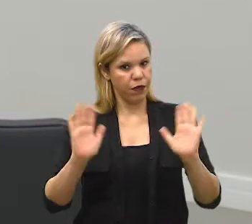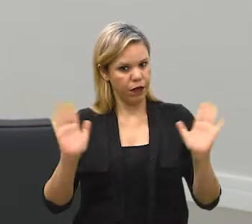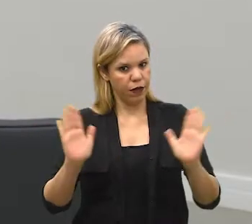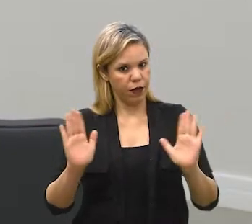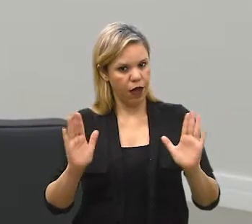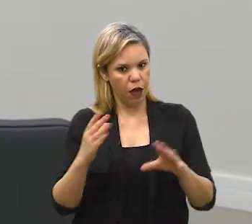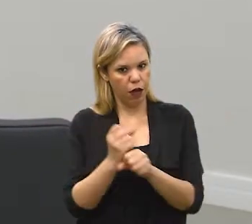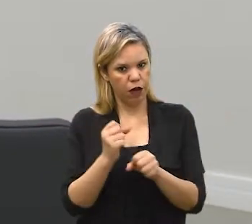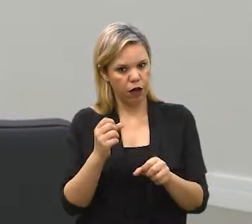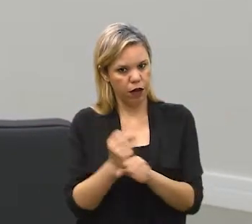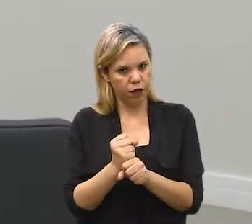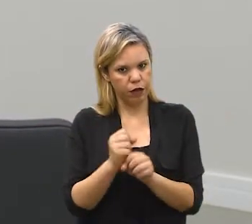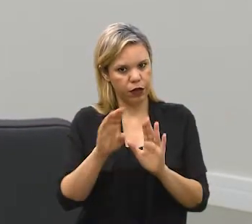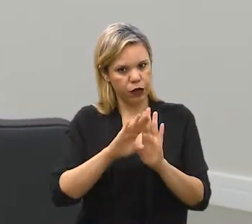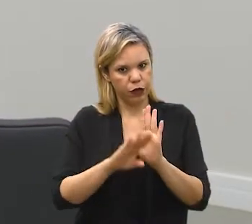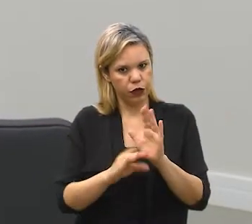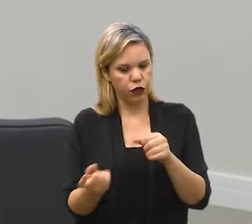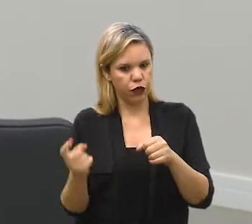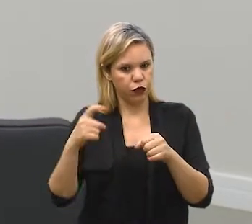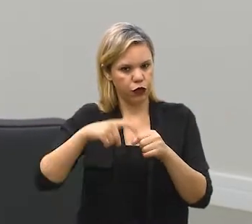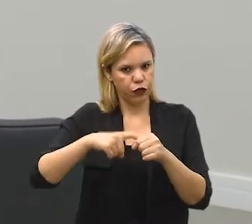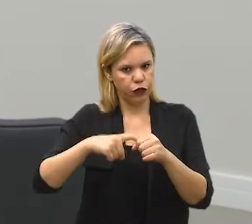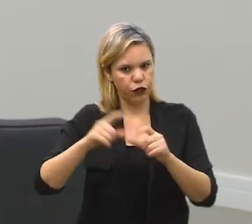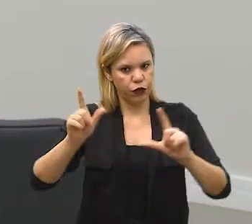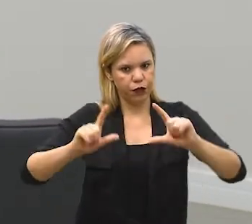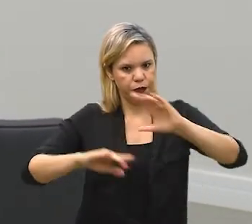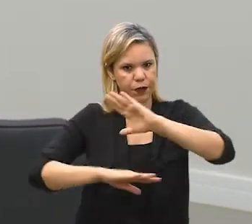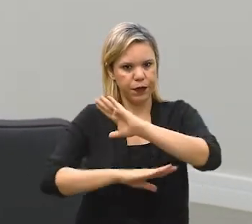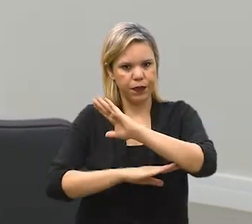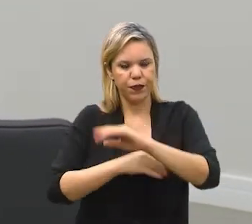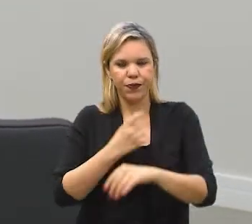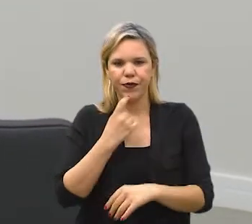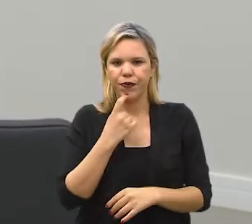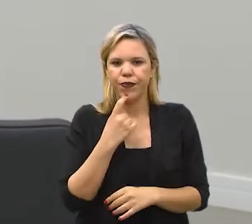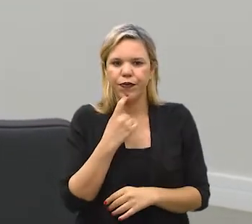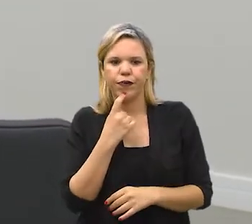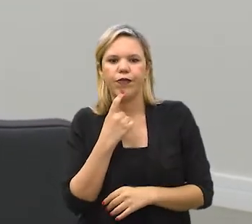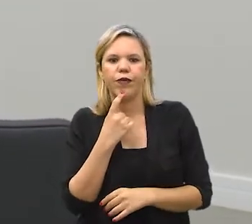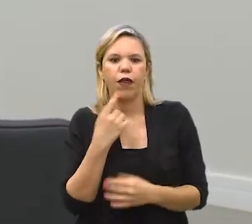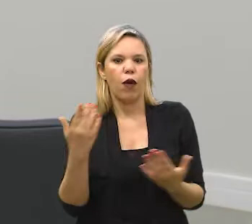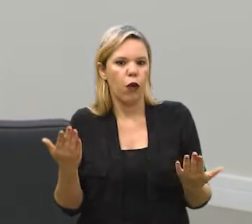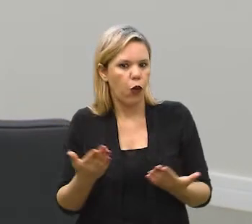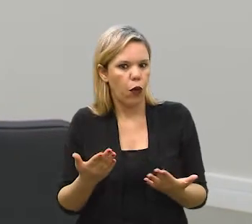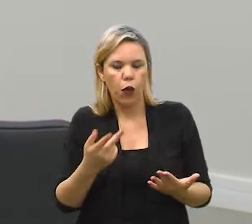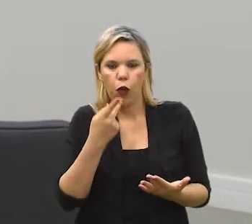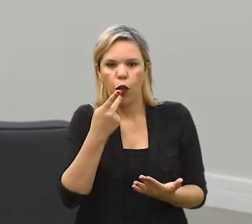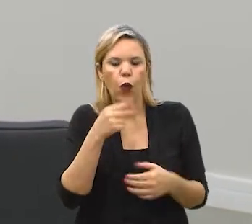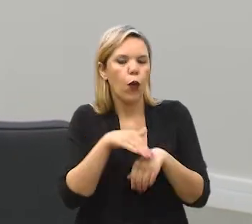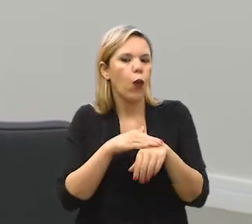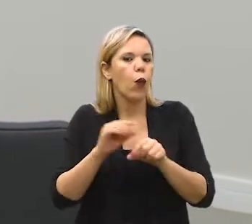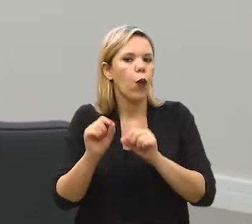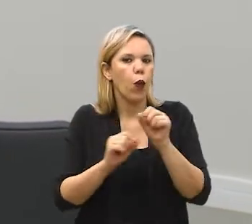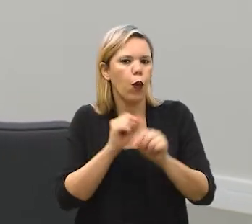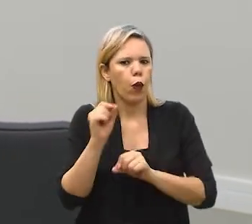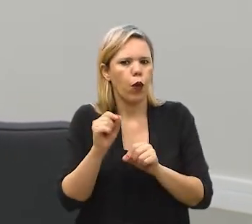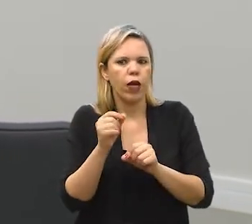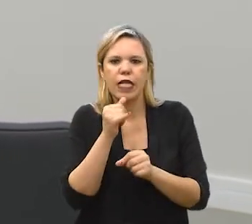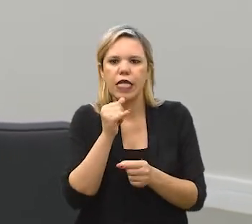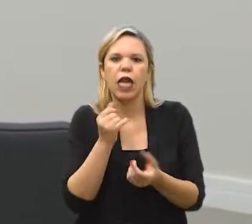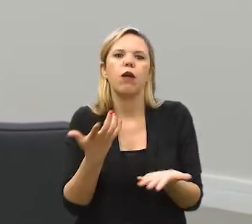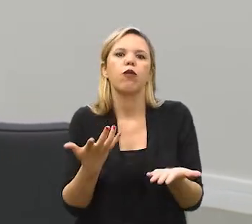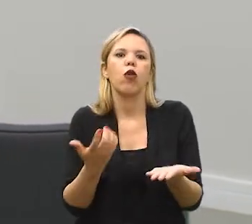Olá, o Na Ponta do Lápis está de volta ao ar aqui na tela da TV Câmara Campinas, dessa vez para falar um pouco a respeito dos